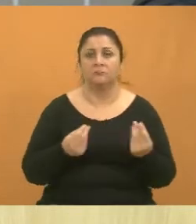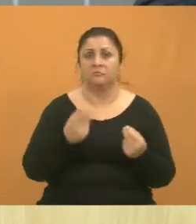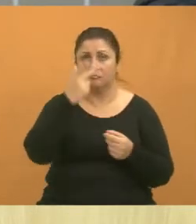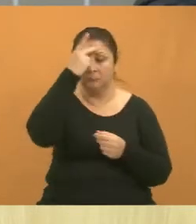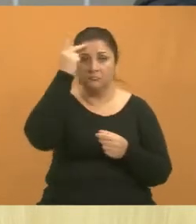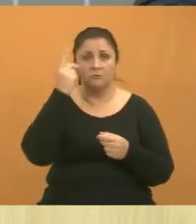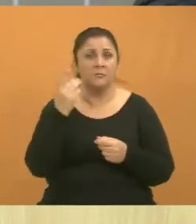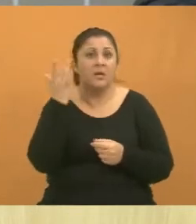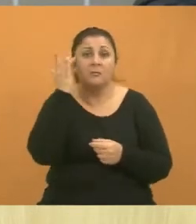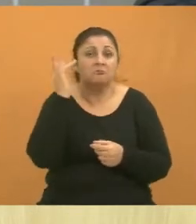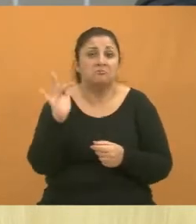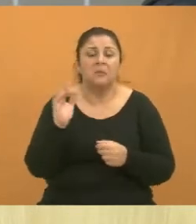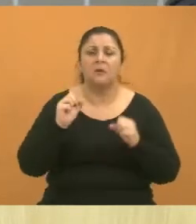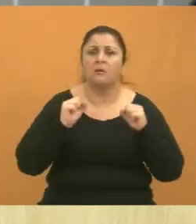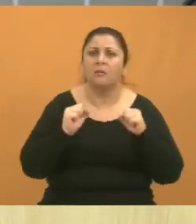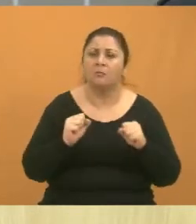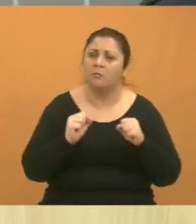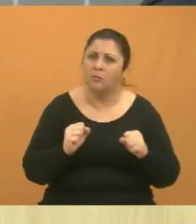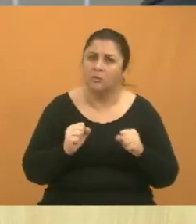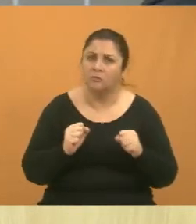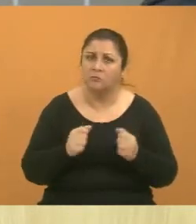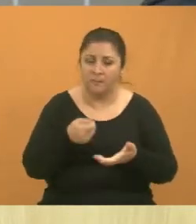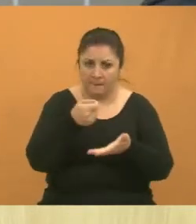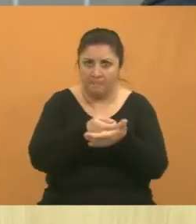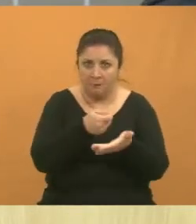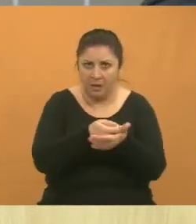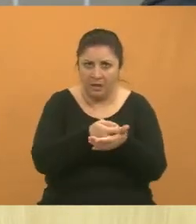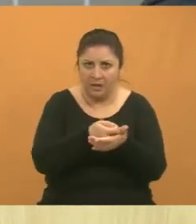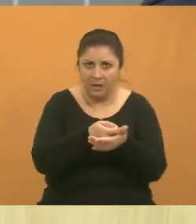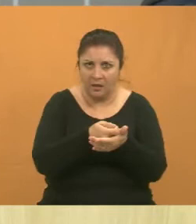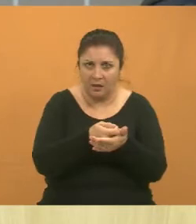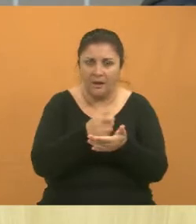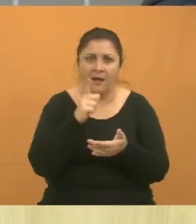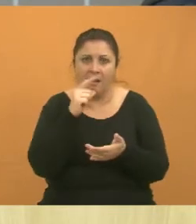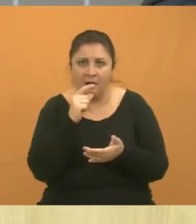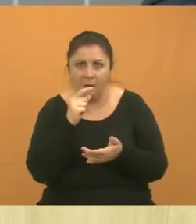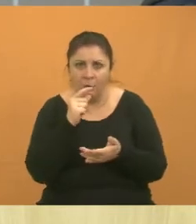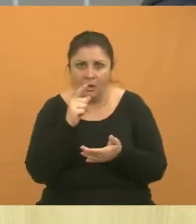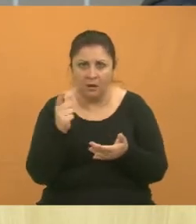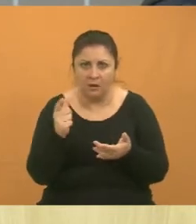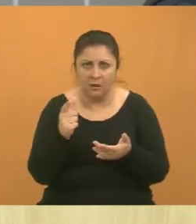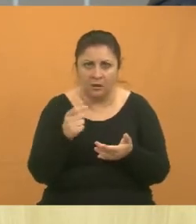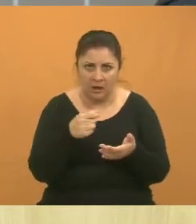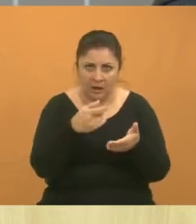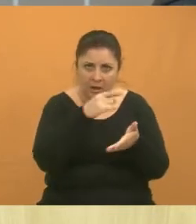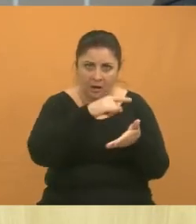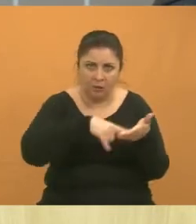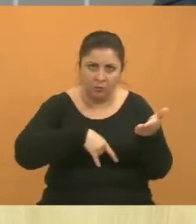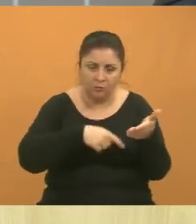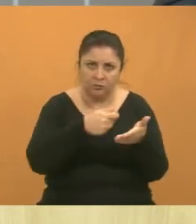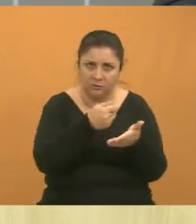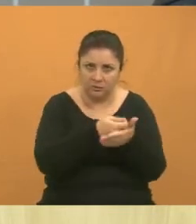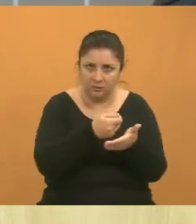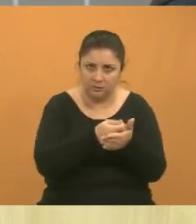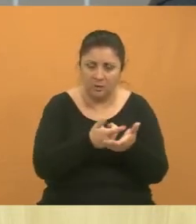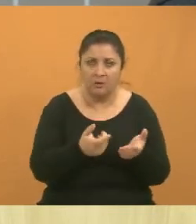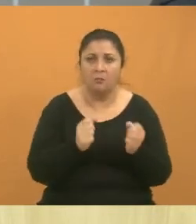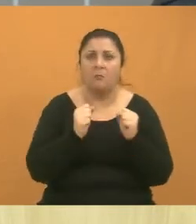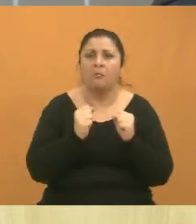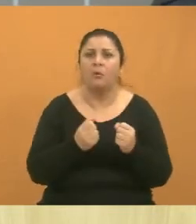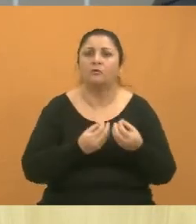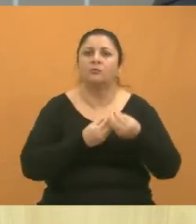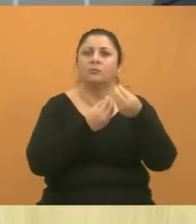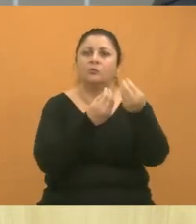que não sabe que pode, na hora de efetuar o pagamento da sua conta, fazer uma doação. Seja ela